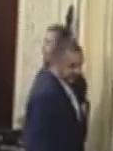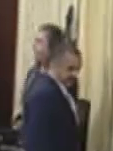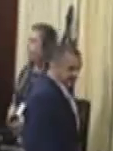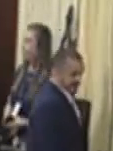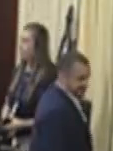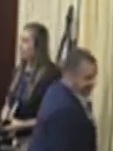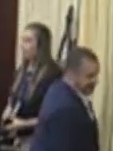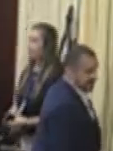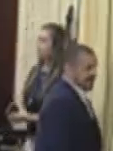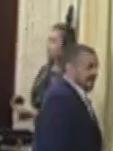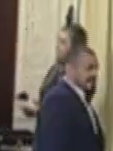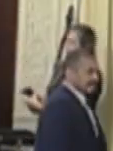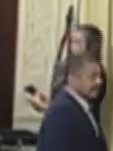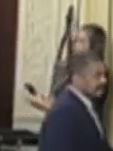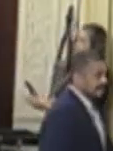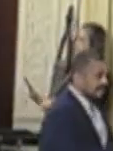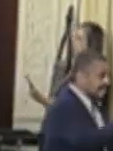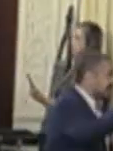quê? Do FECP.